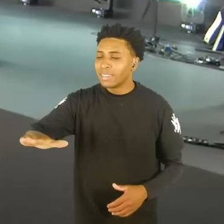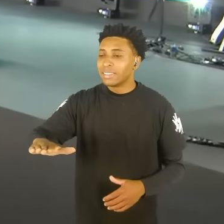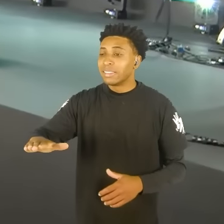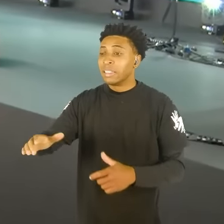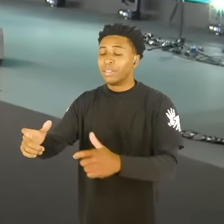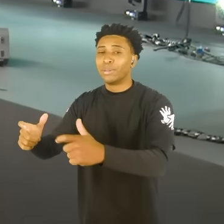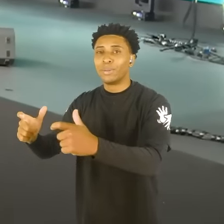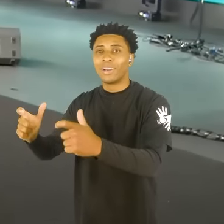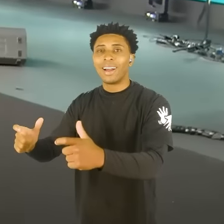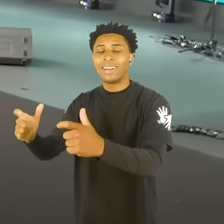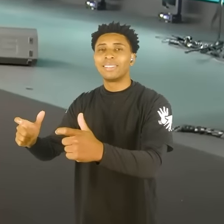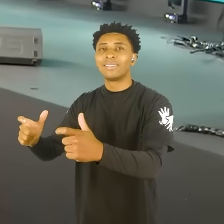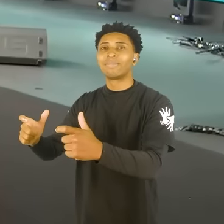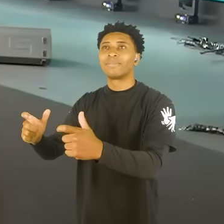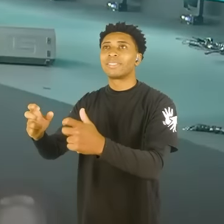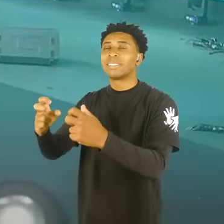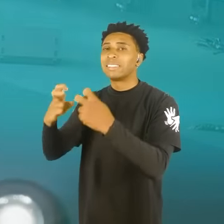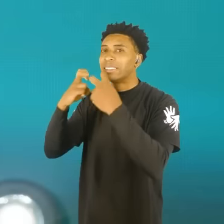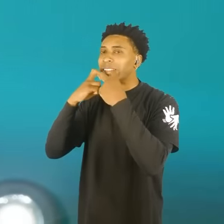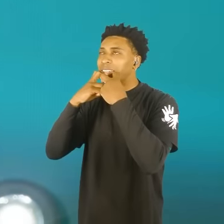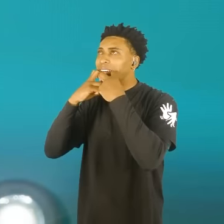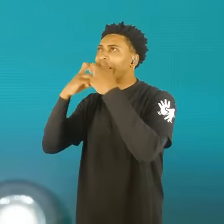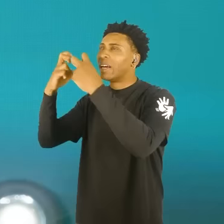3.972 anos antes de Cristo.